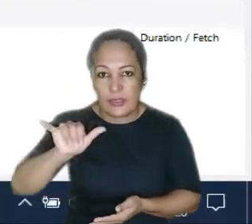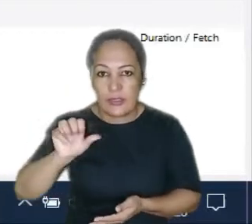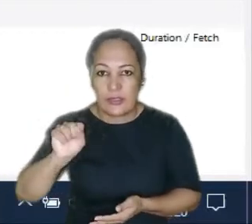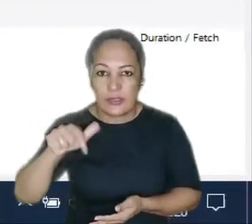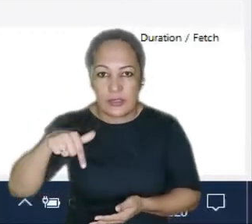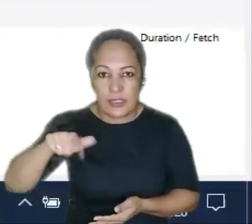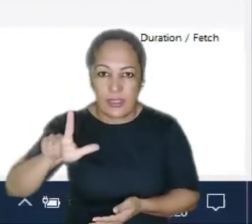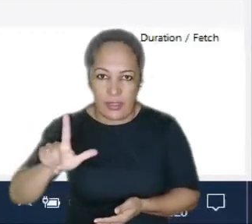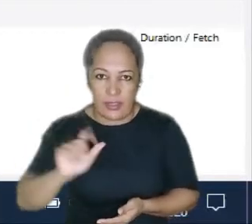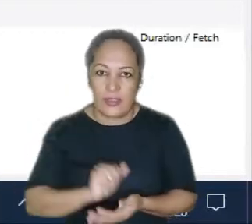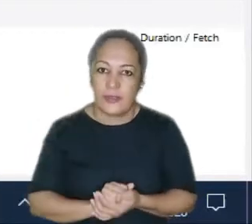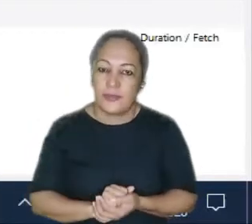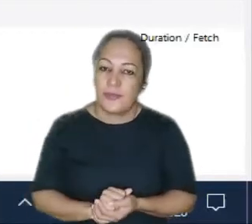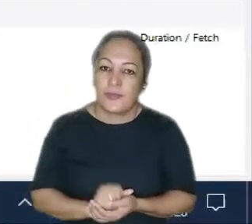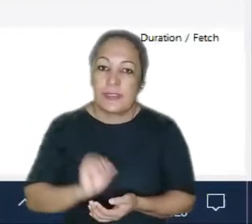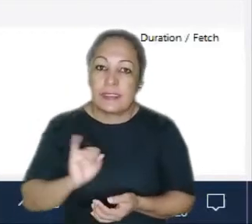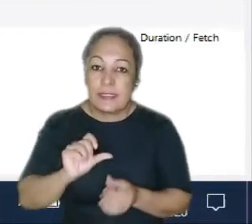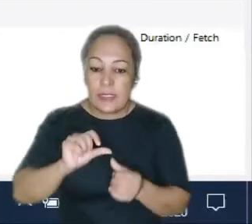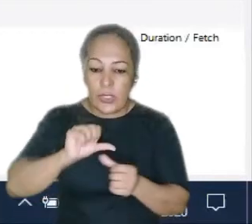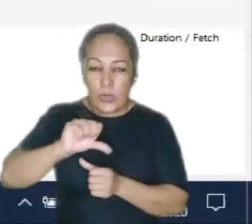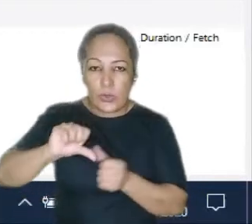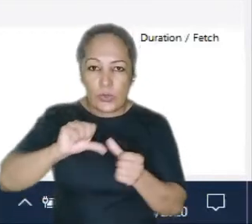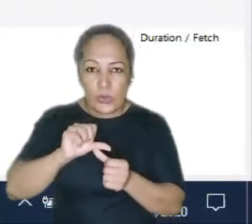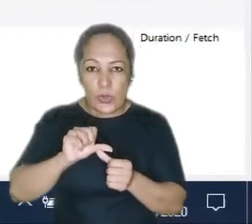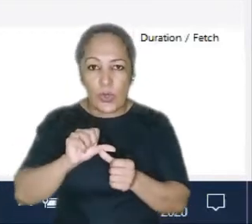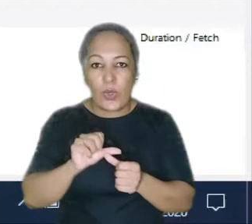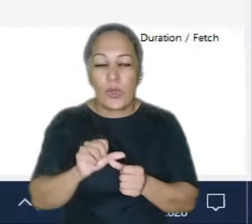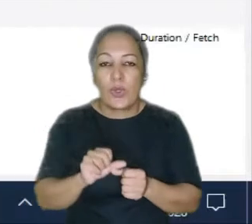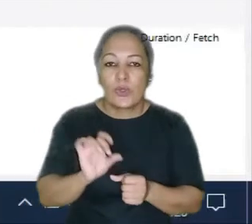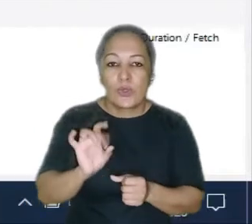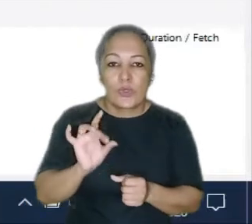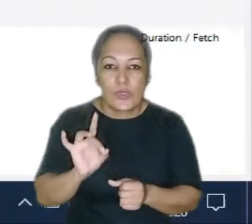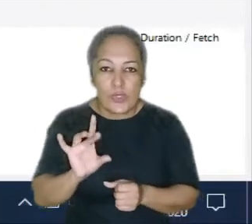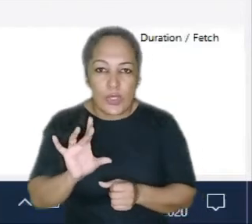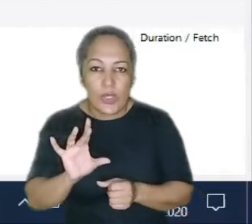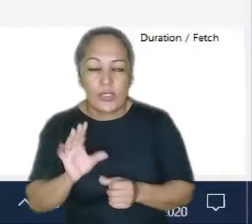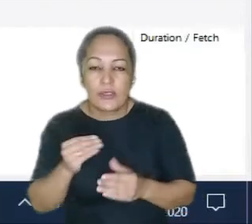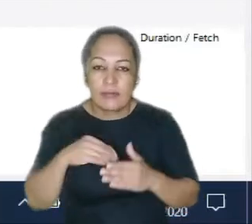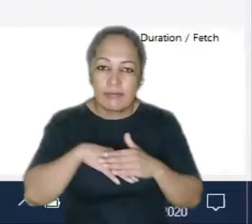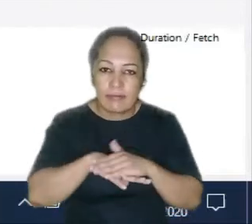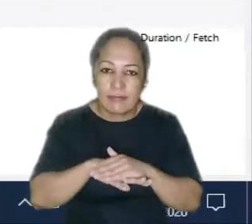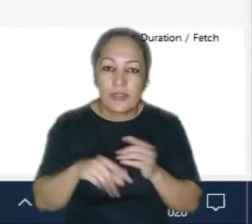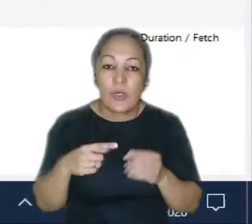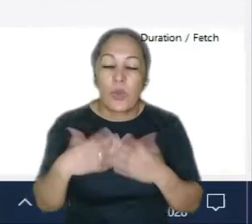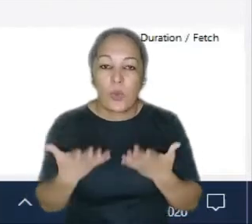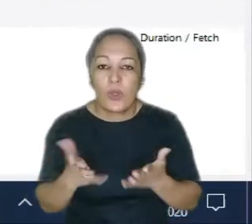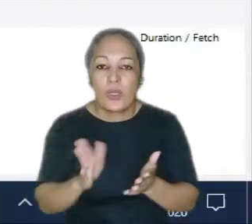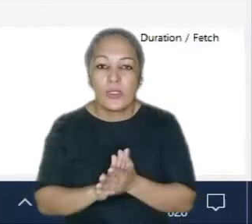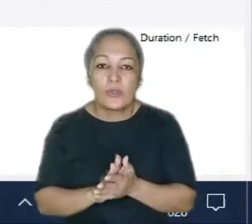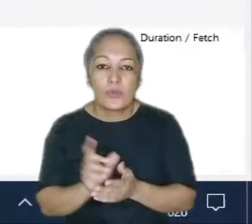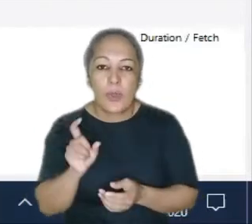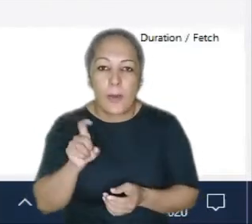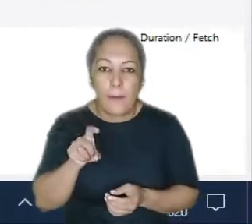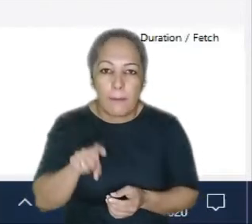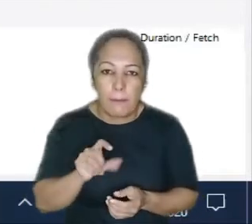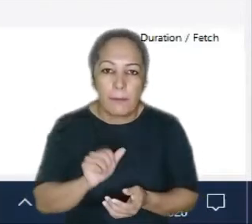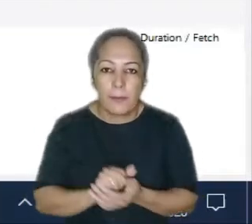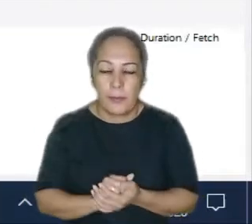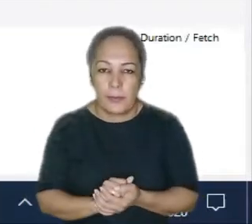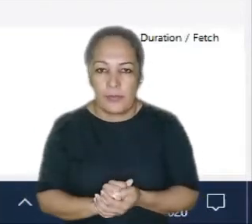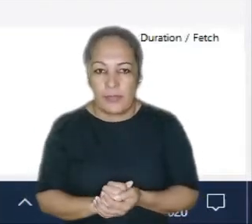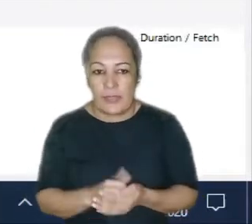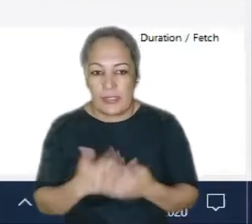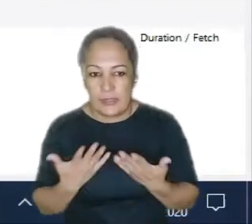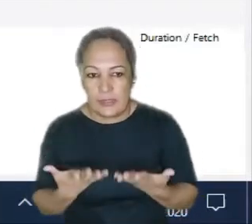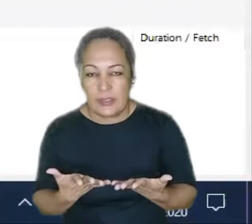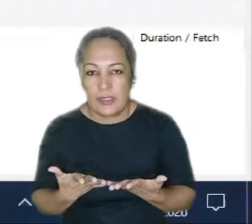no script, só é alterado na base de dados quando eu executo o script. Então, o script, eu vou escrever